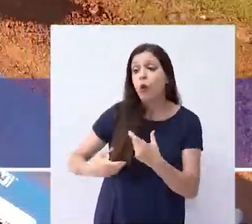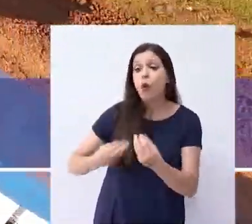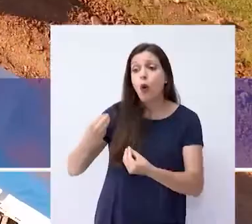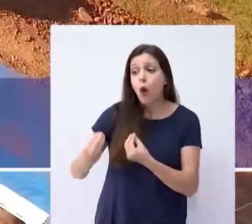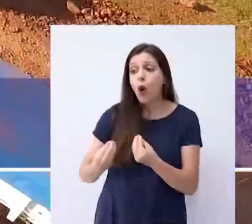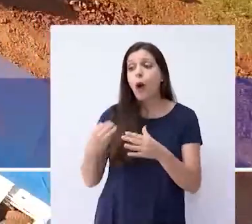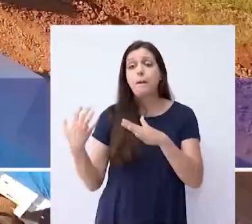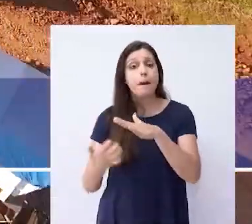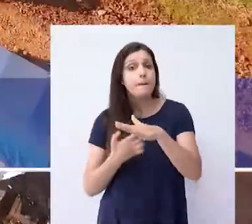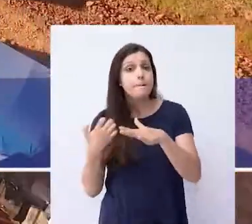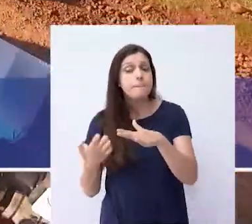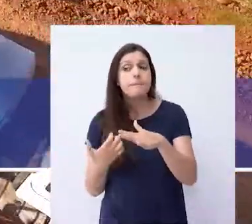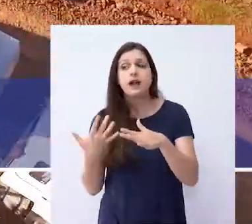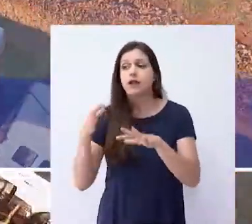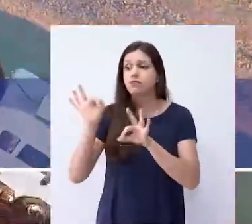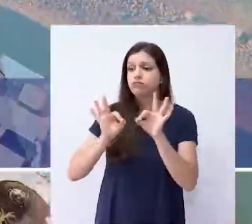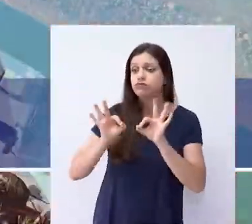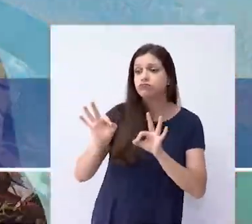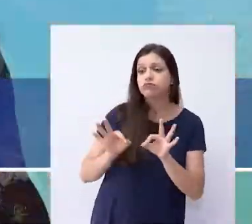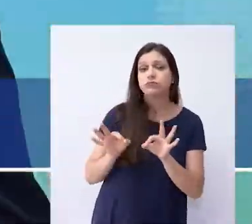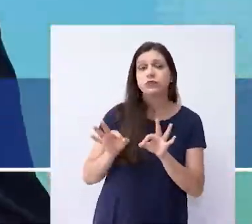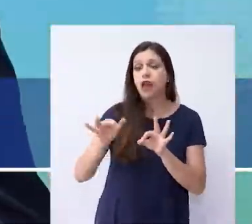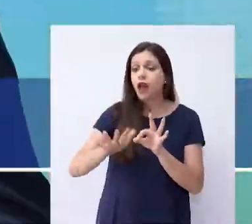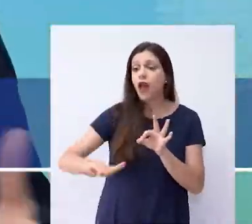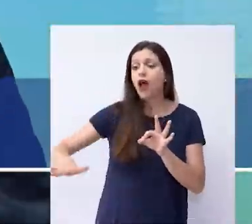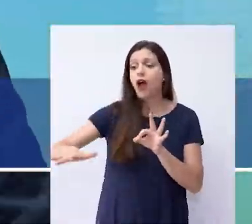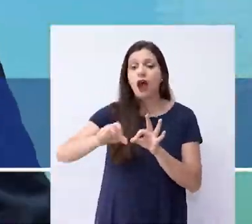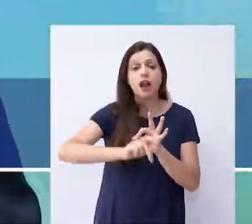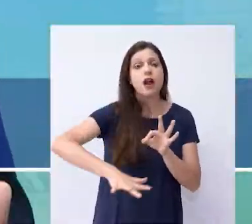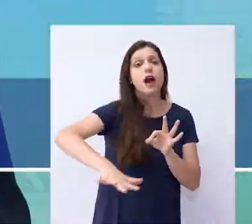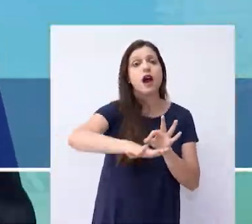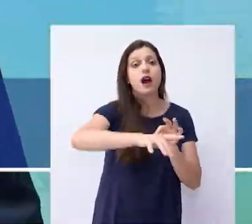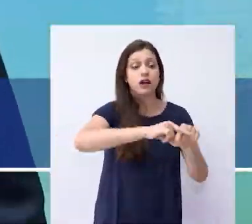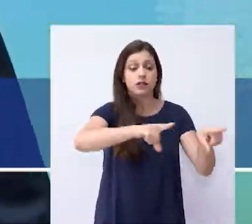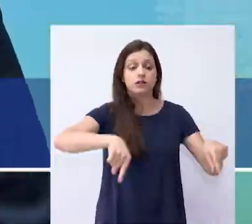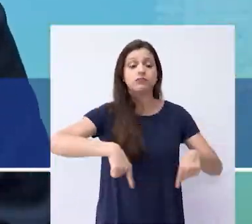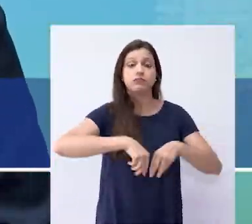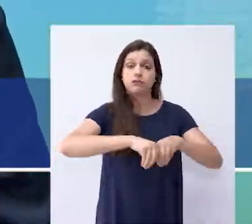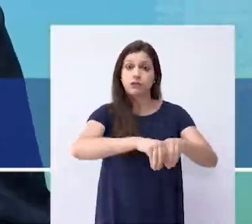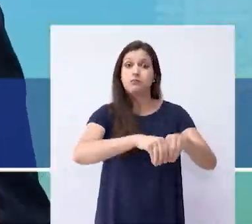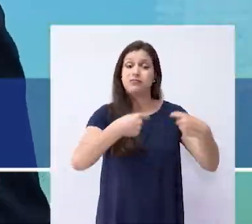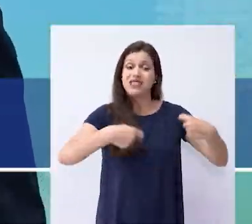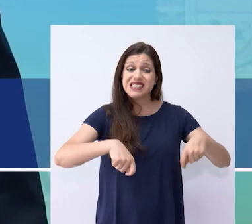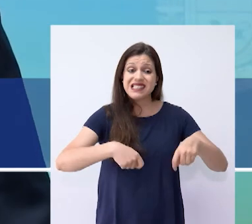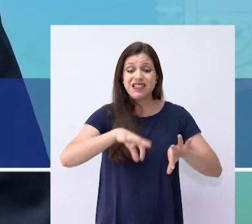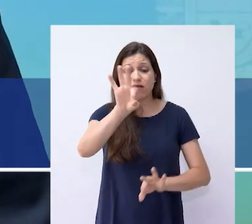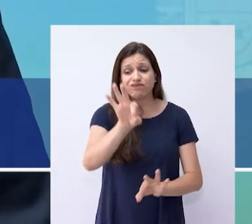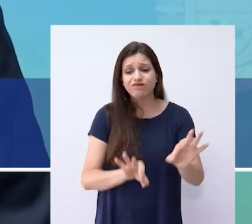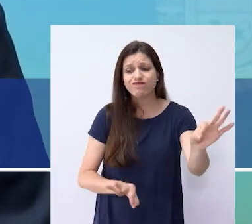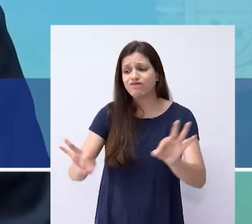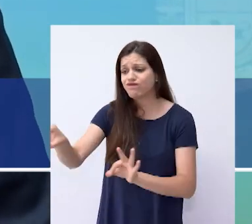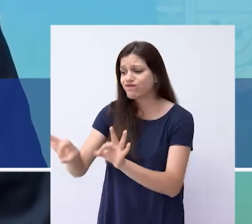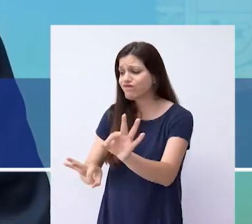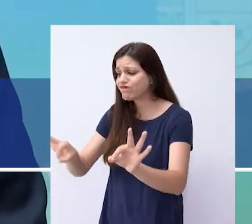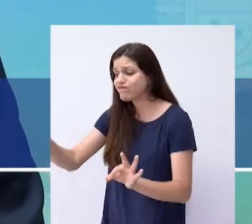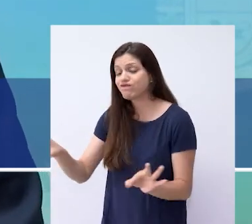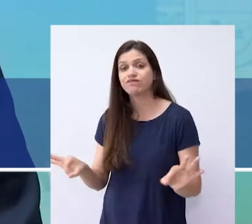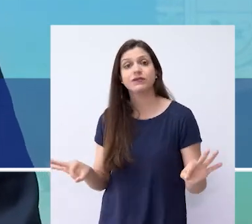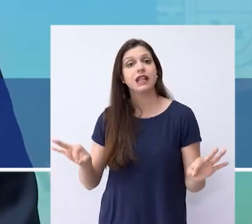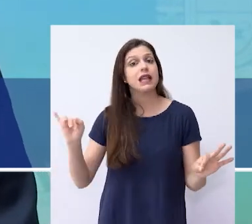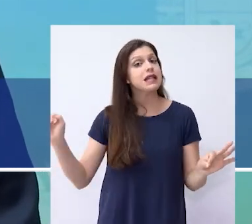pode empreender em determinadas regiões. Então, esse ordenamento é um